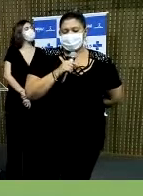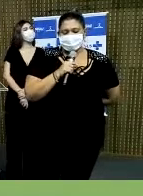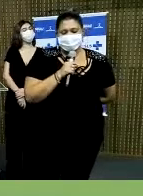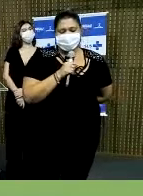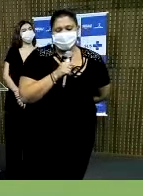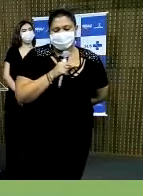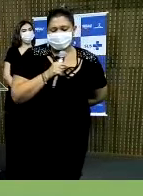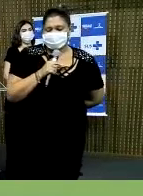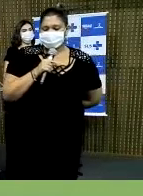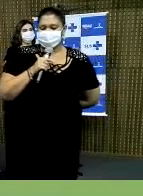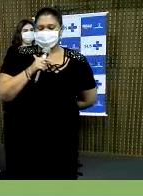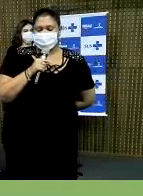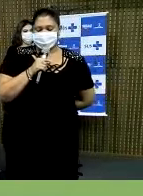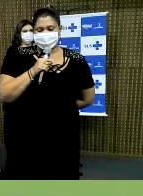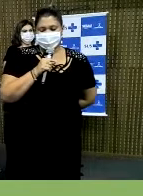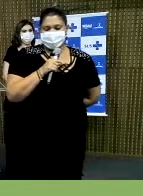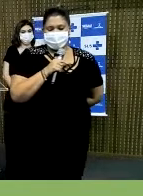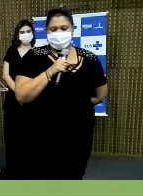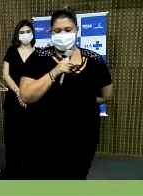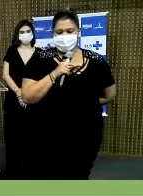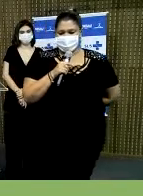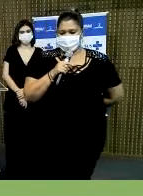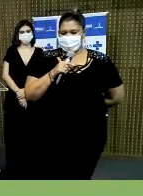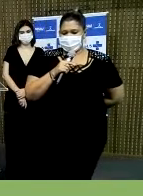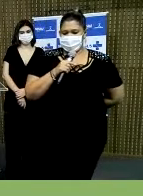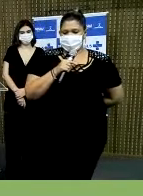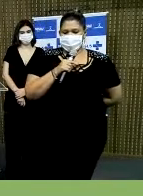e 45 reuniões para discussão de casos.